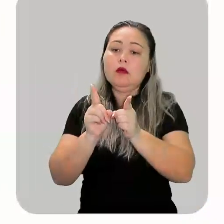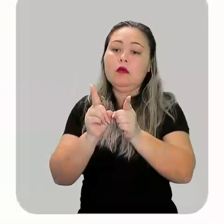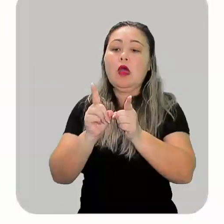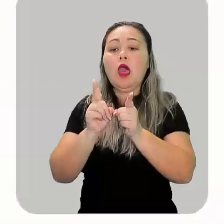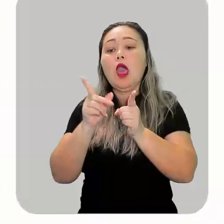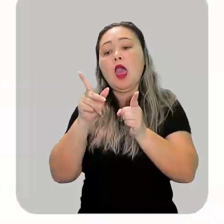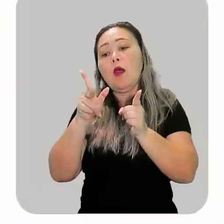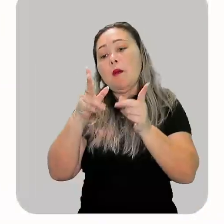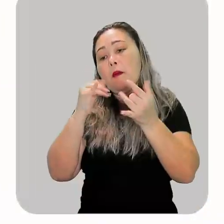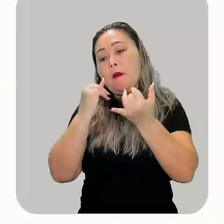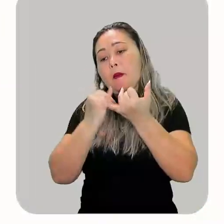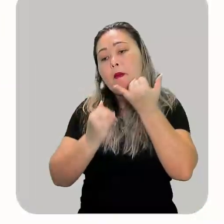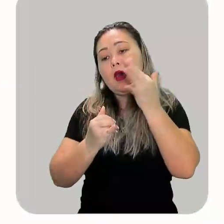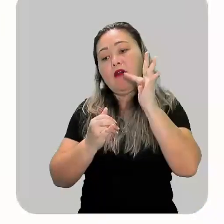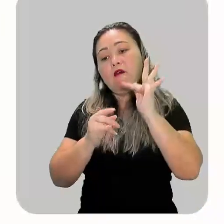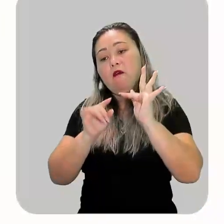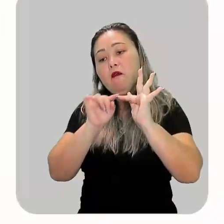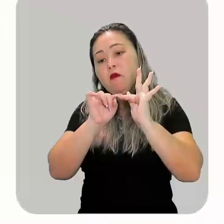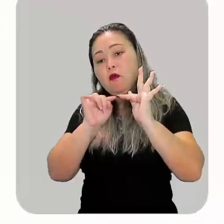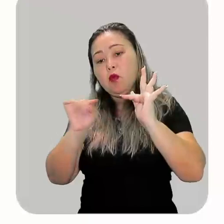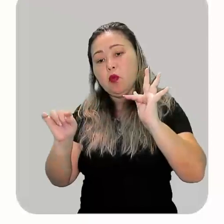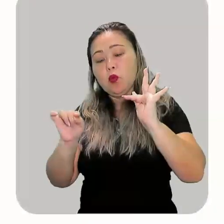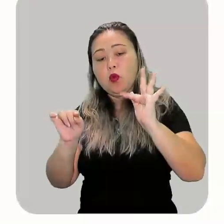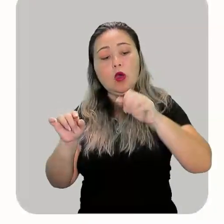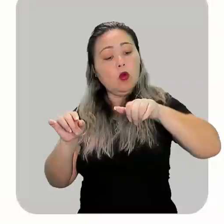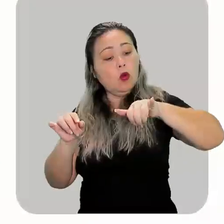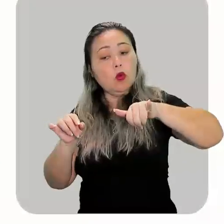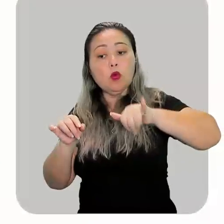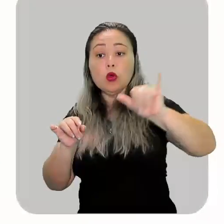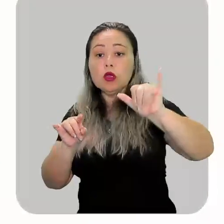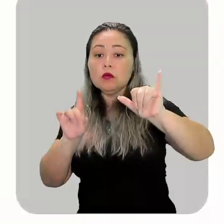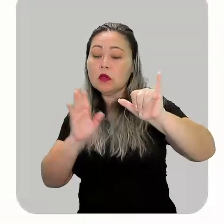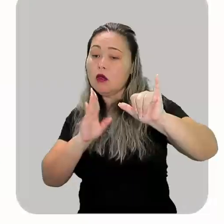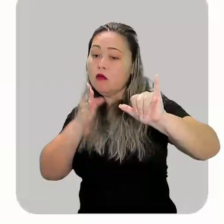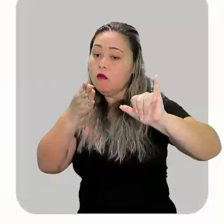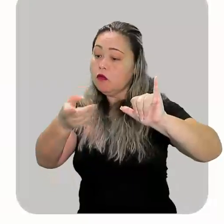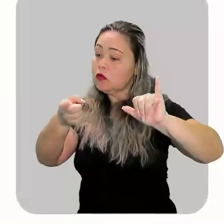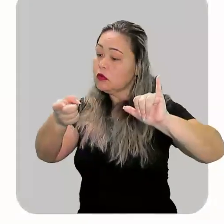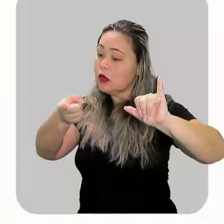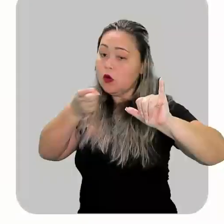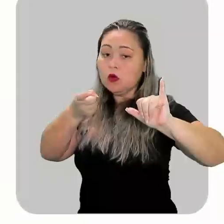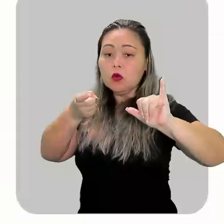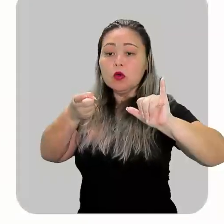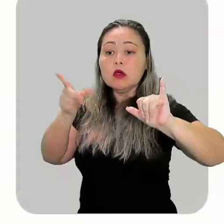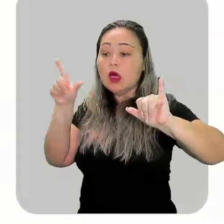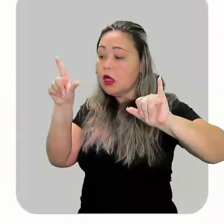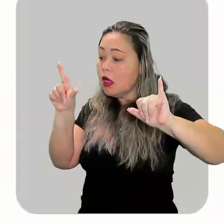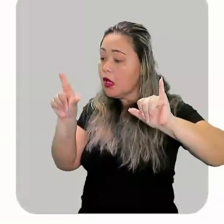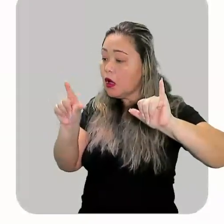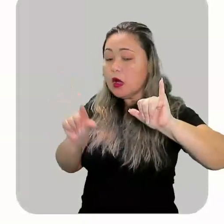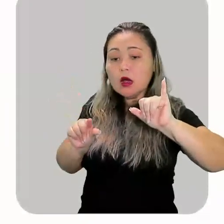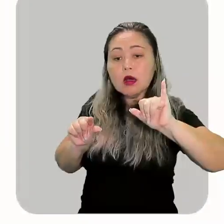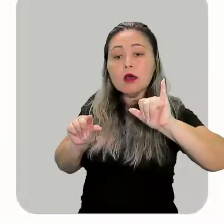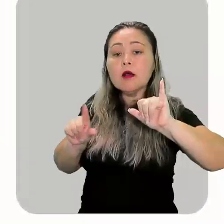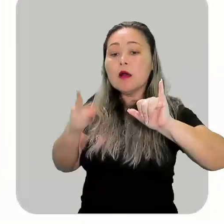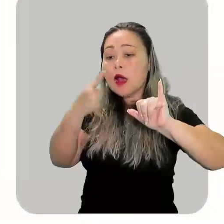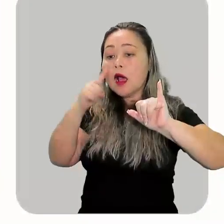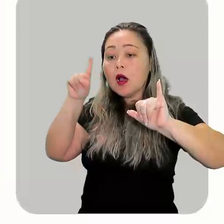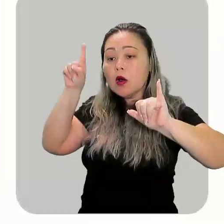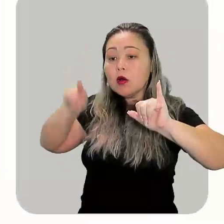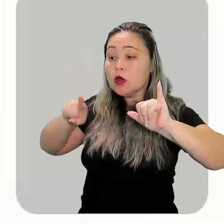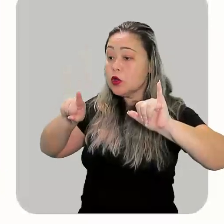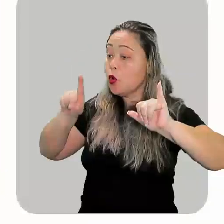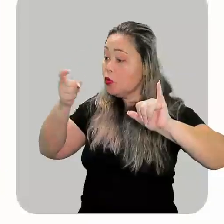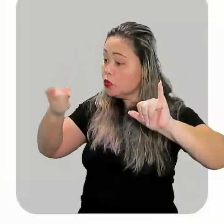função. Geralmente o y em função do x. Nessa função aqui, nessa reduzida, o termo que aparece